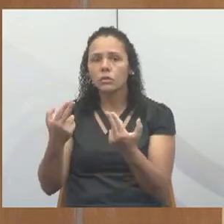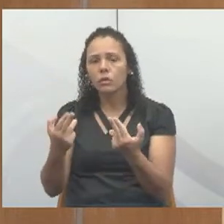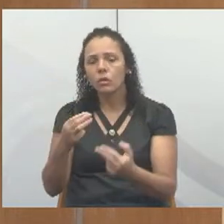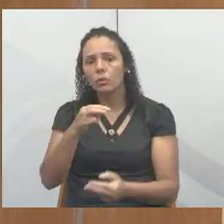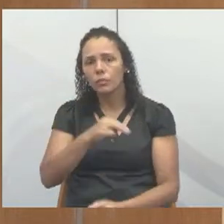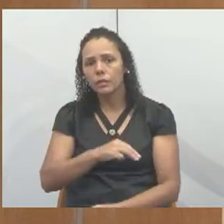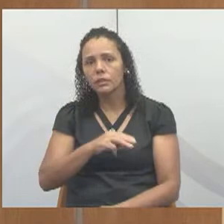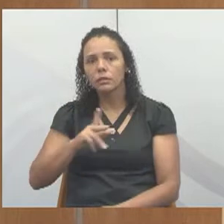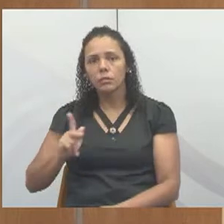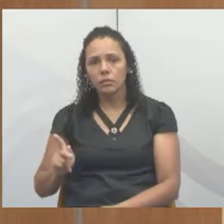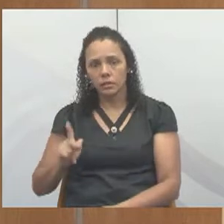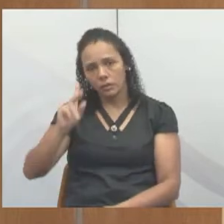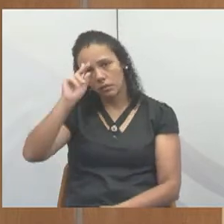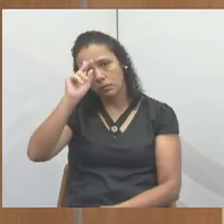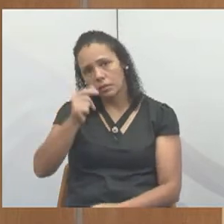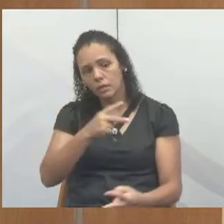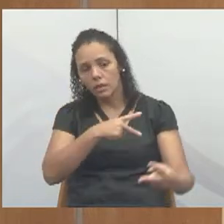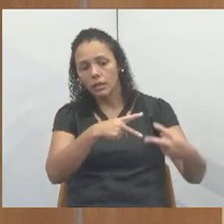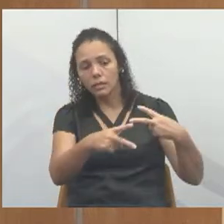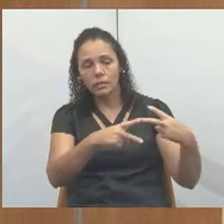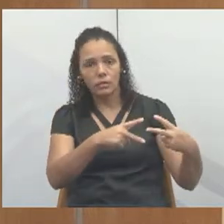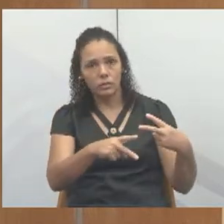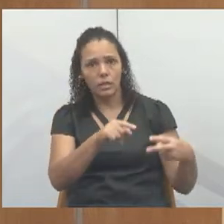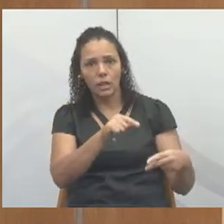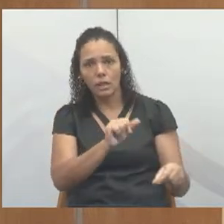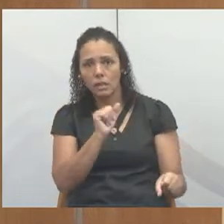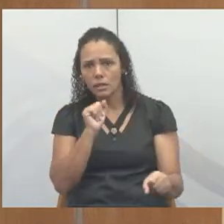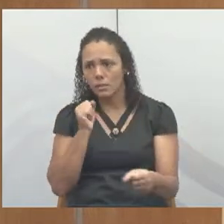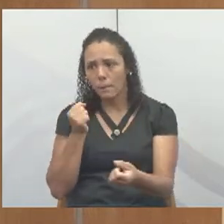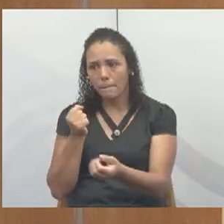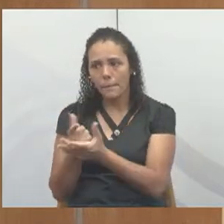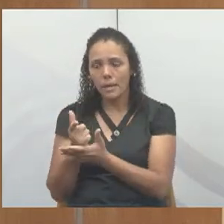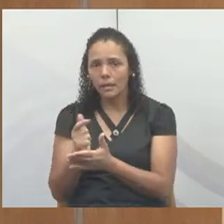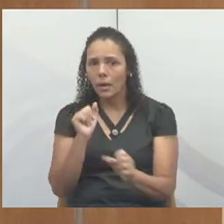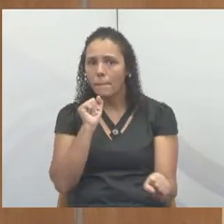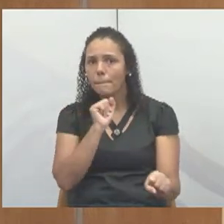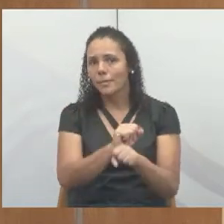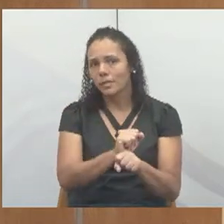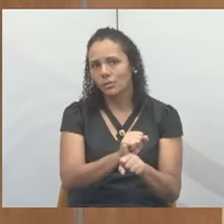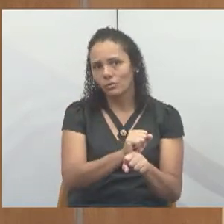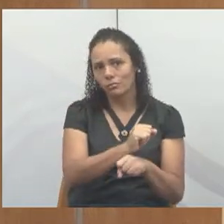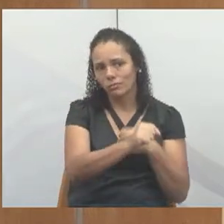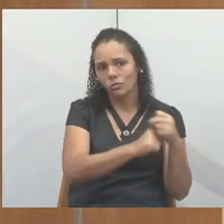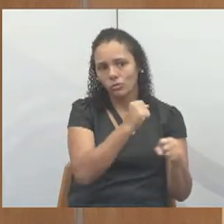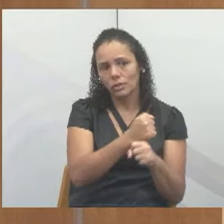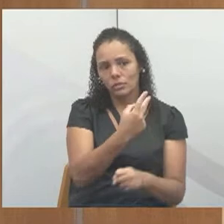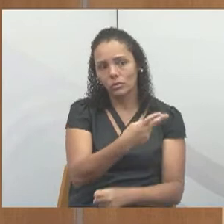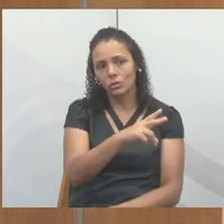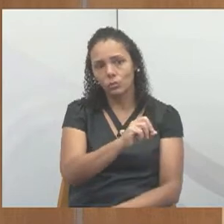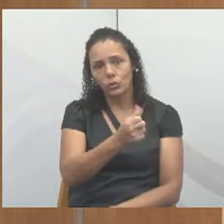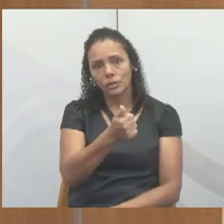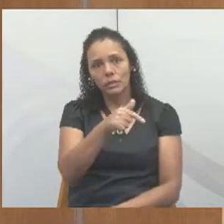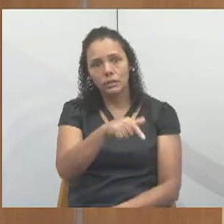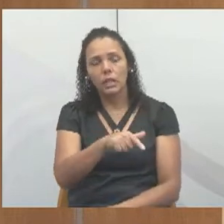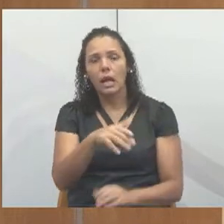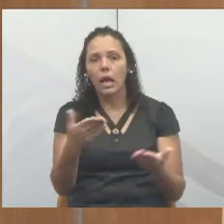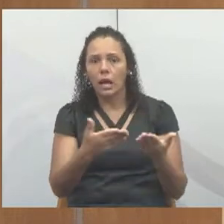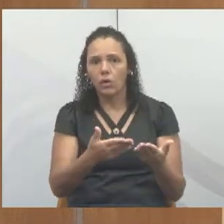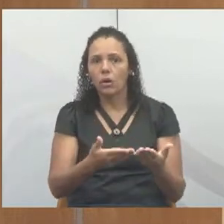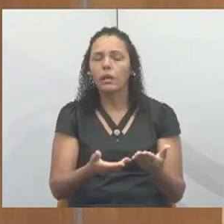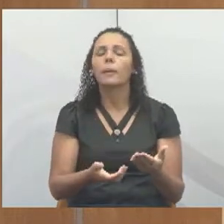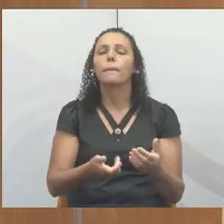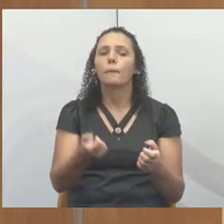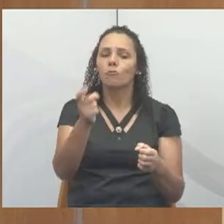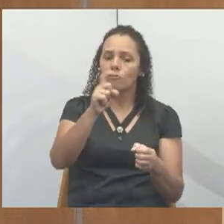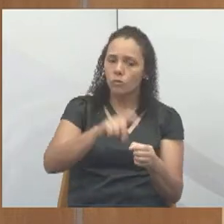demanda. E no caso de São José, eles pararam de fazer esse pagamento em 2017 e existe uma decisão que eles precisam devolver